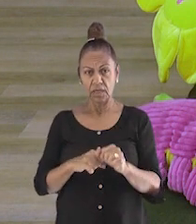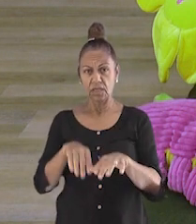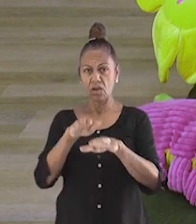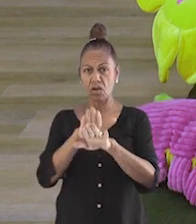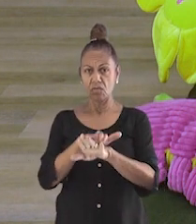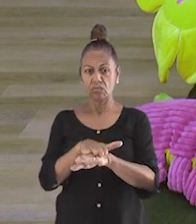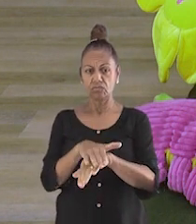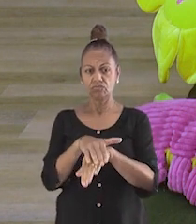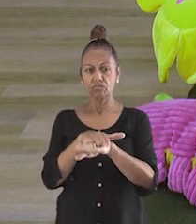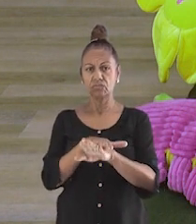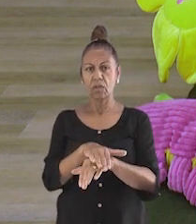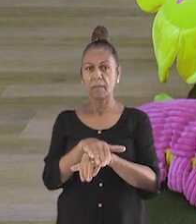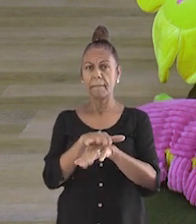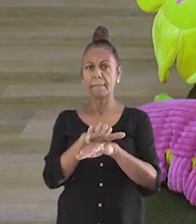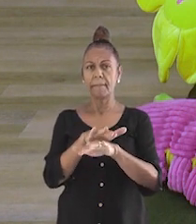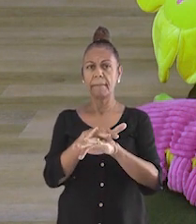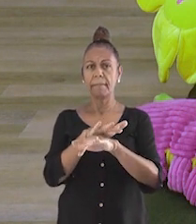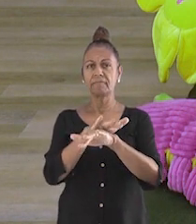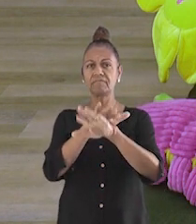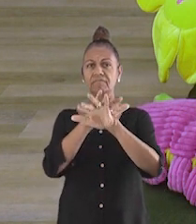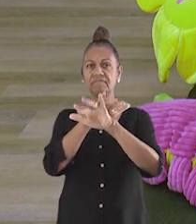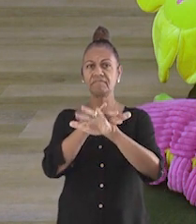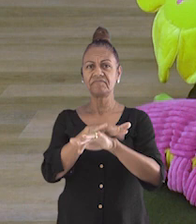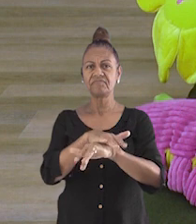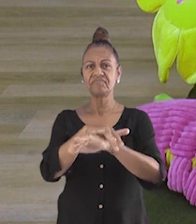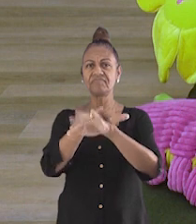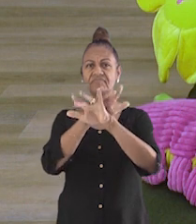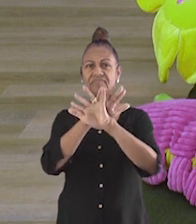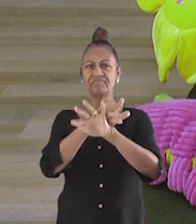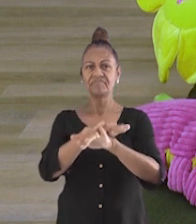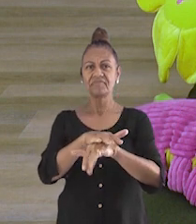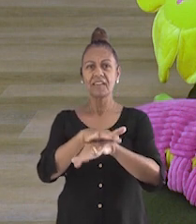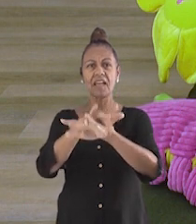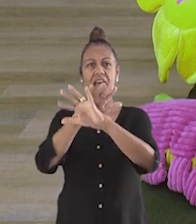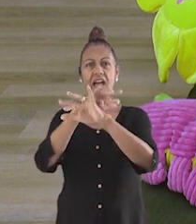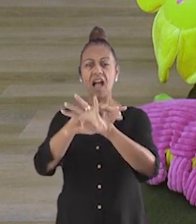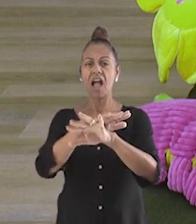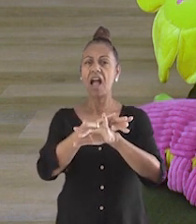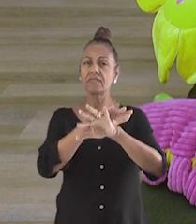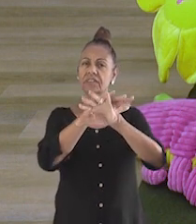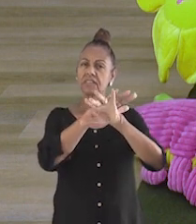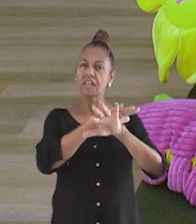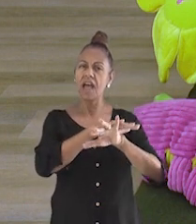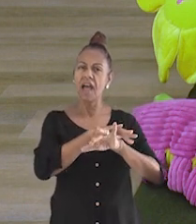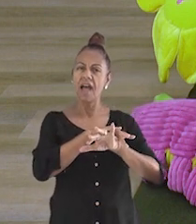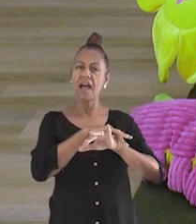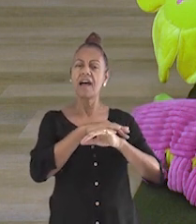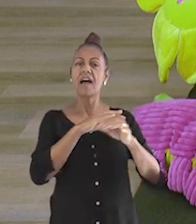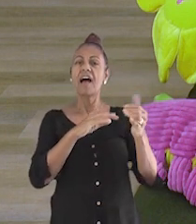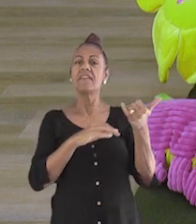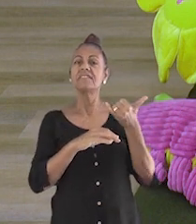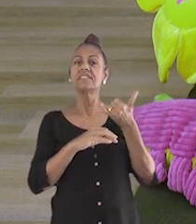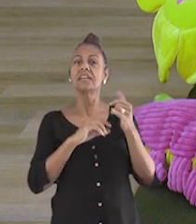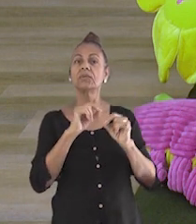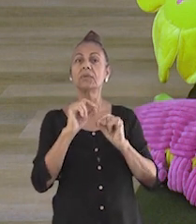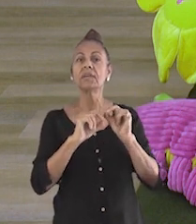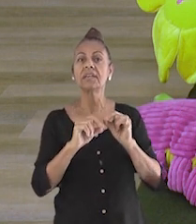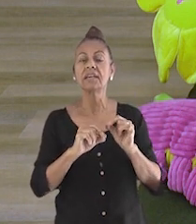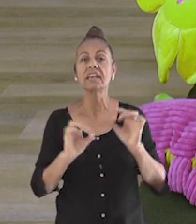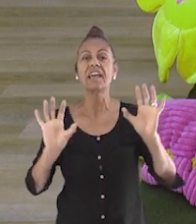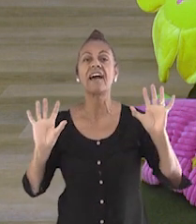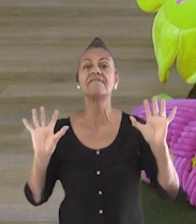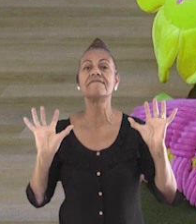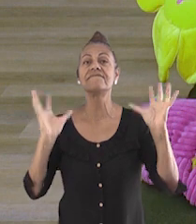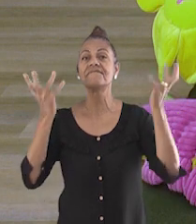bem espoletas. E as joaninhas, cheias de pintinhas, em